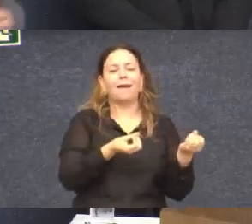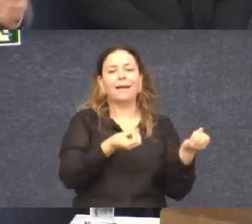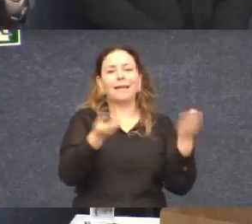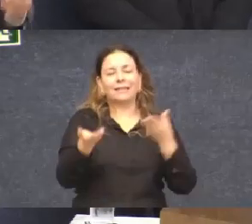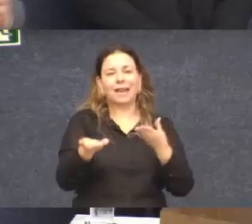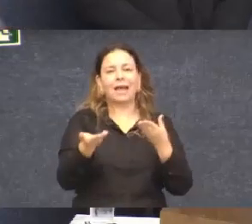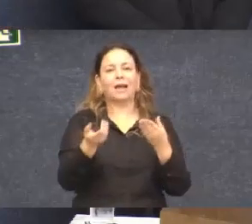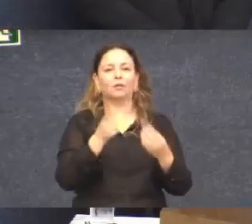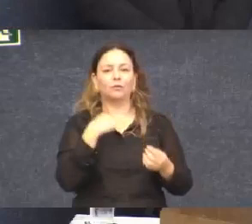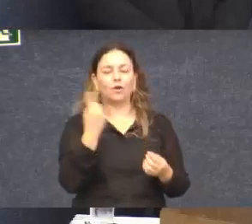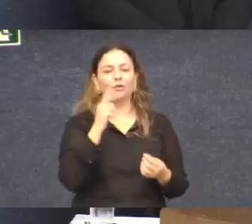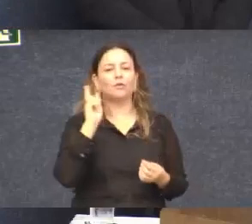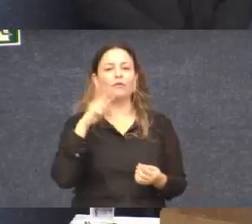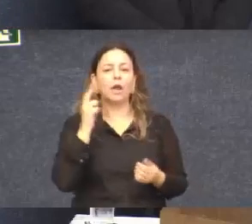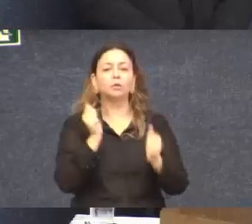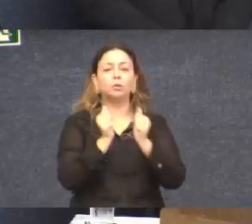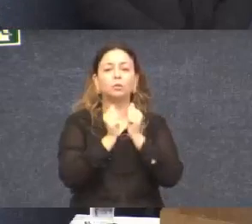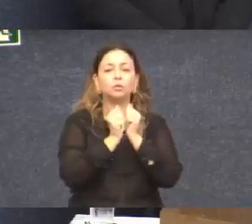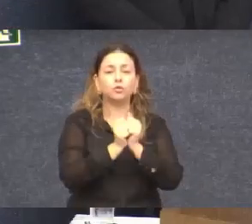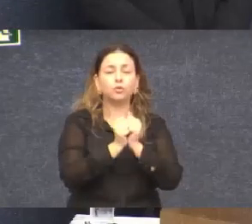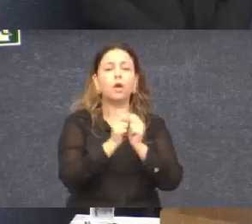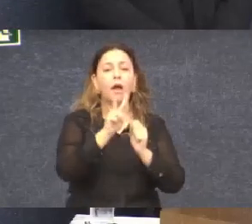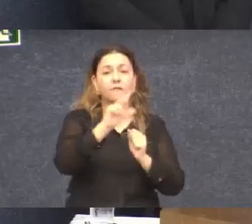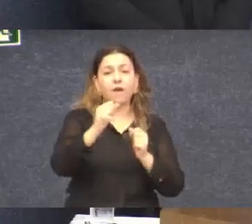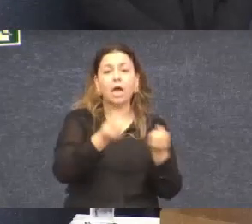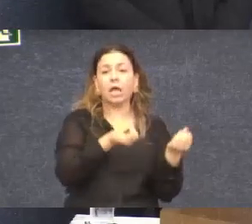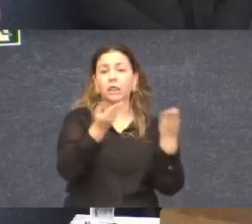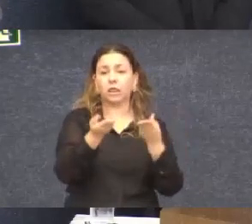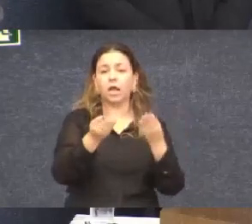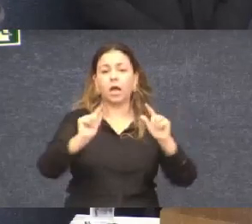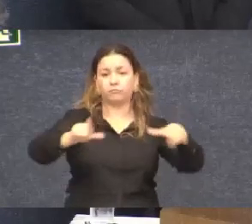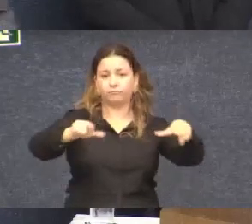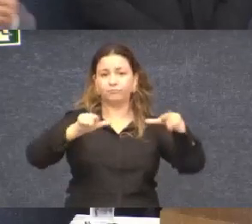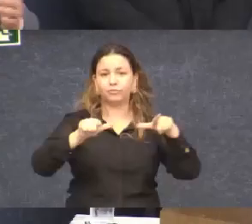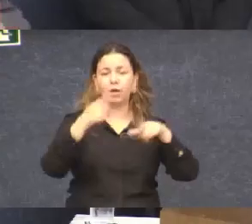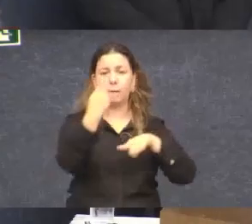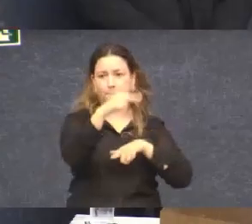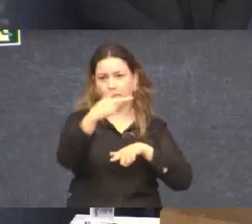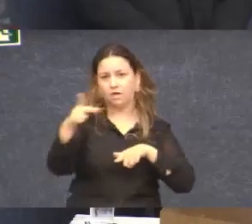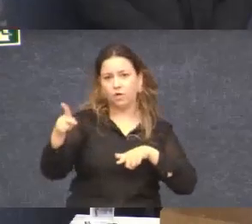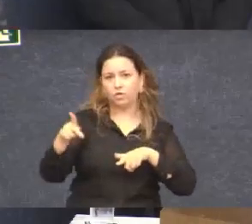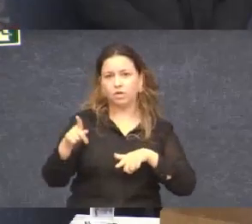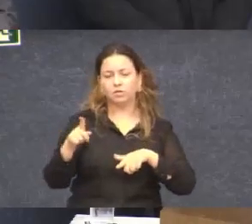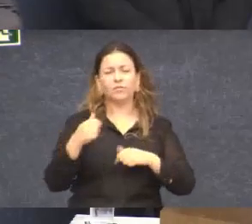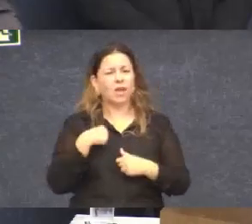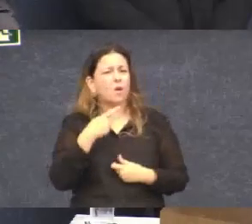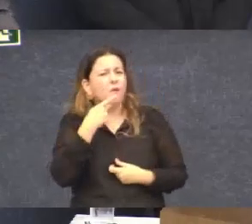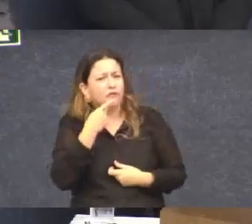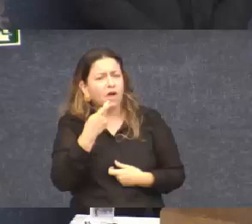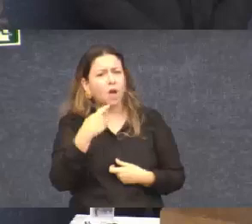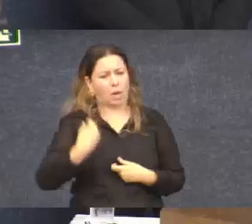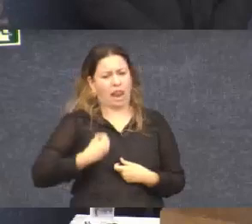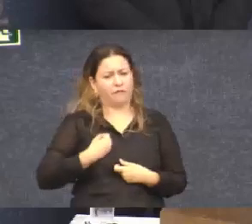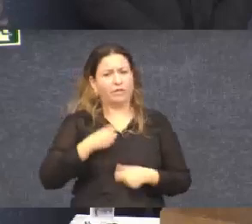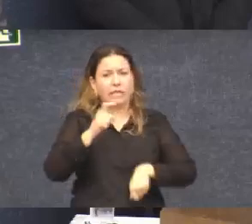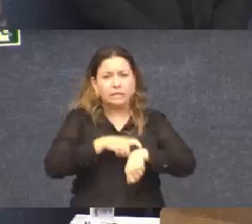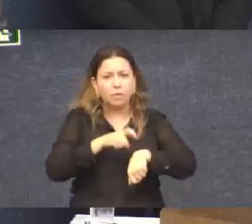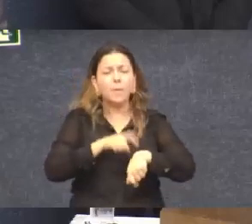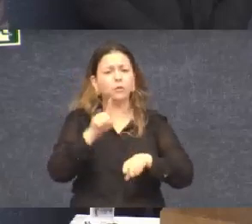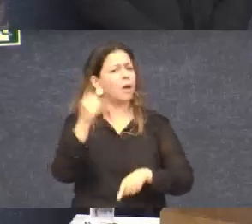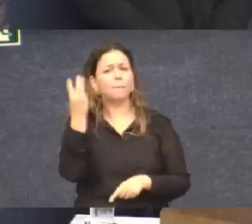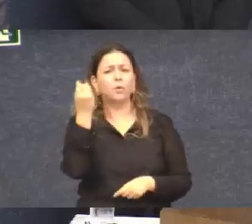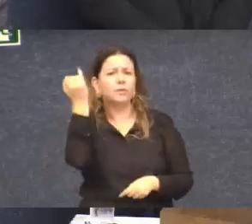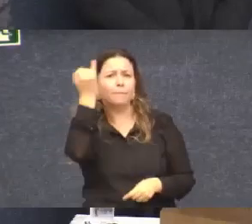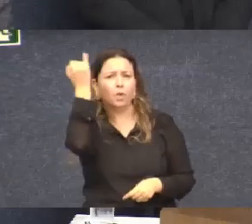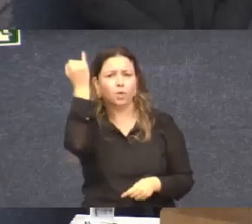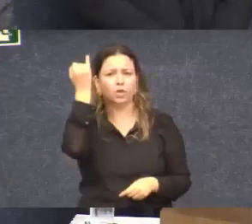vereador, juntamente, né, vai entregar aí vários diplomas, e eu falo que na vida esse momento é um momento